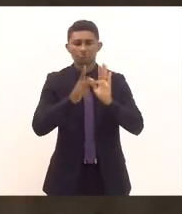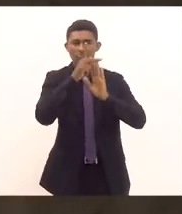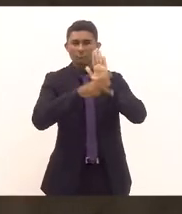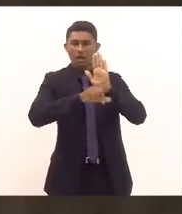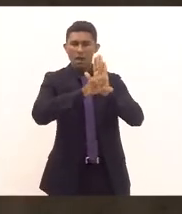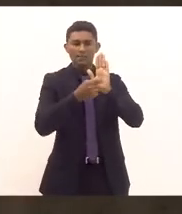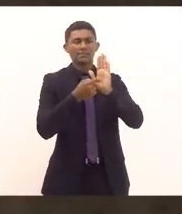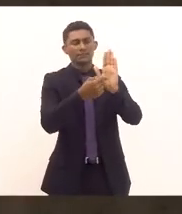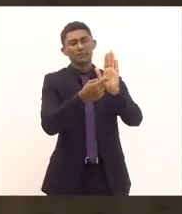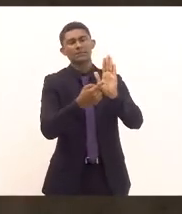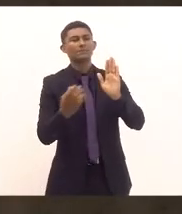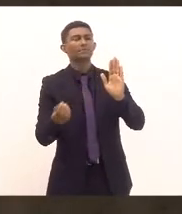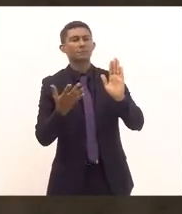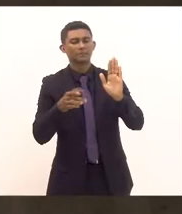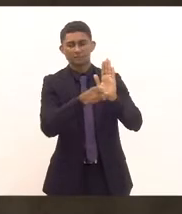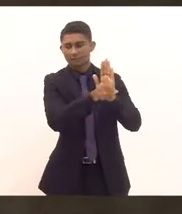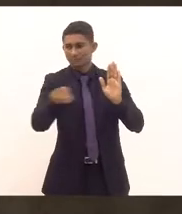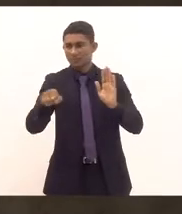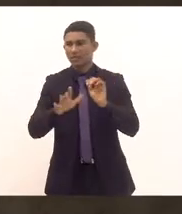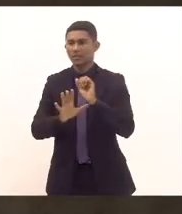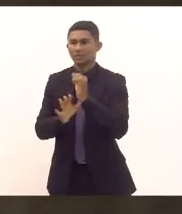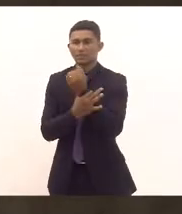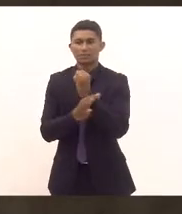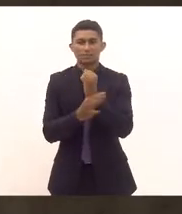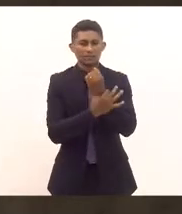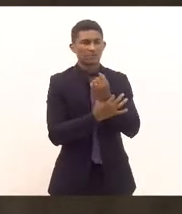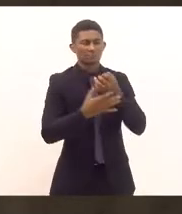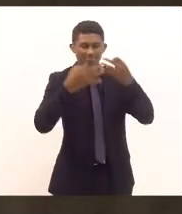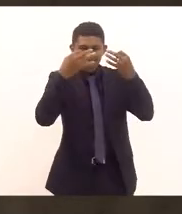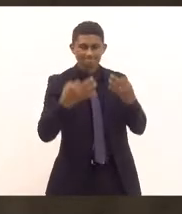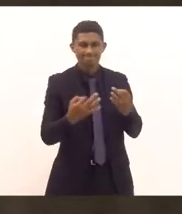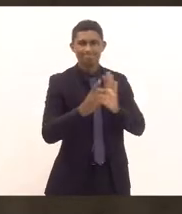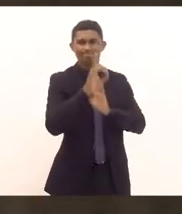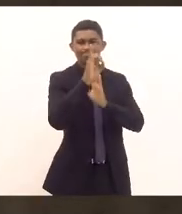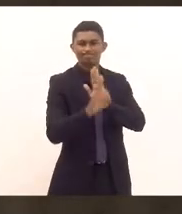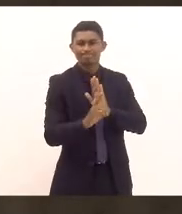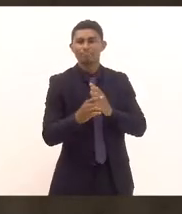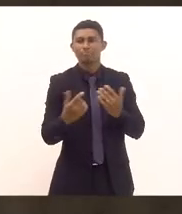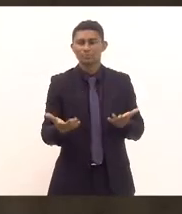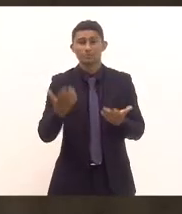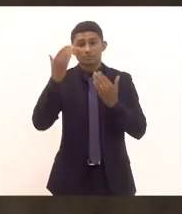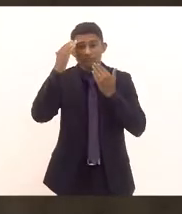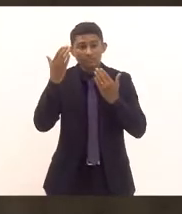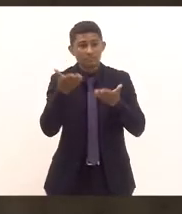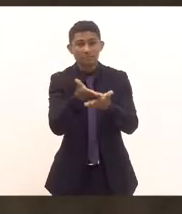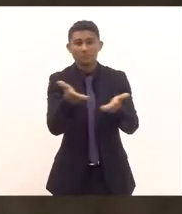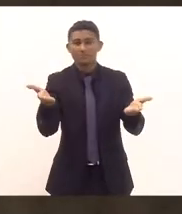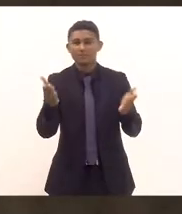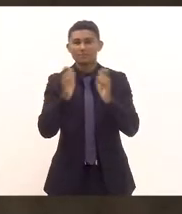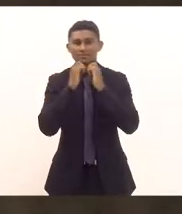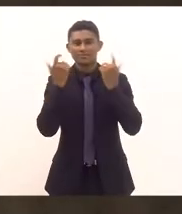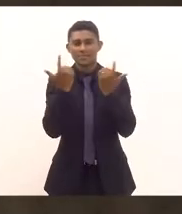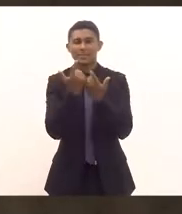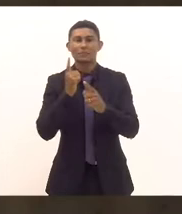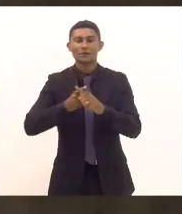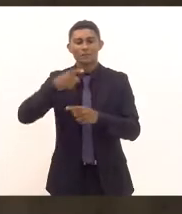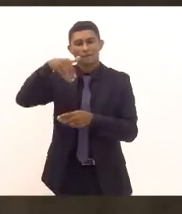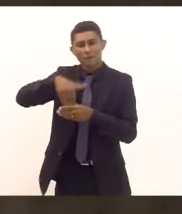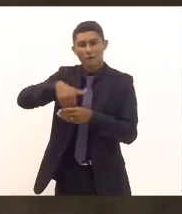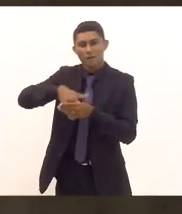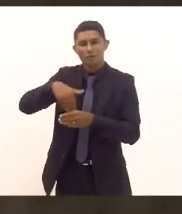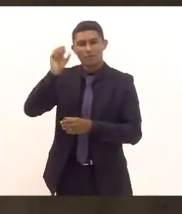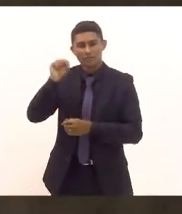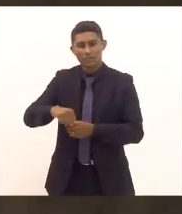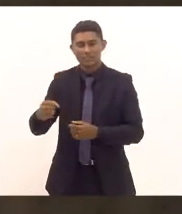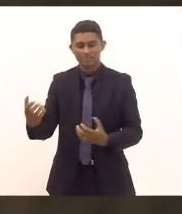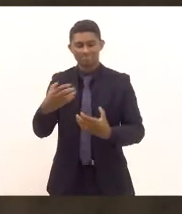beneficiando e assegurando os direitos deles que são legais e agradeço o Parlamento por ter votado favorável